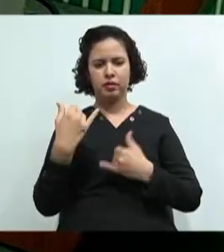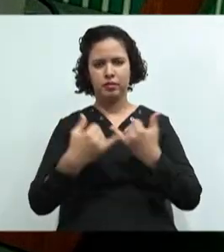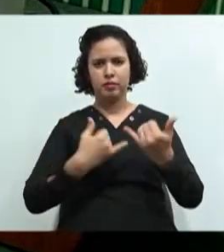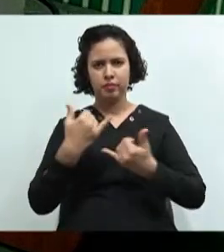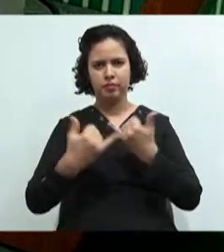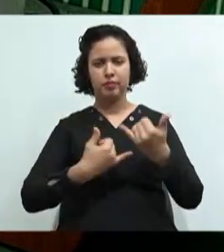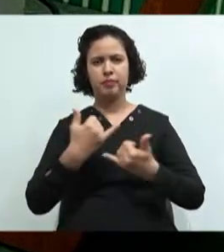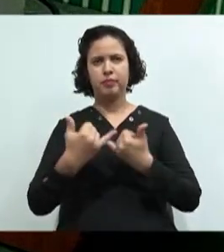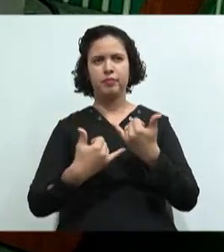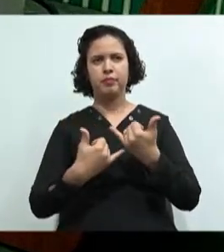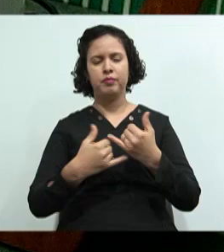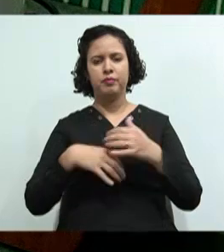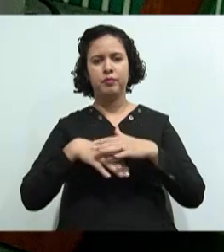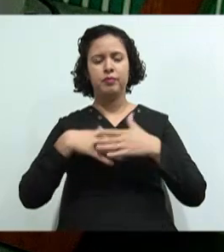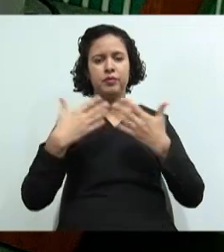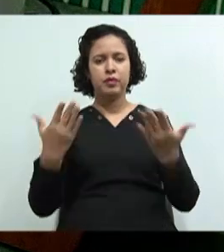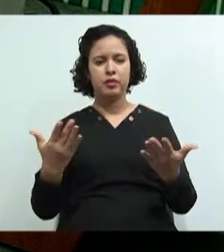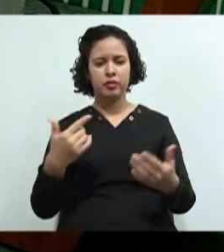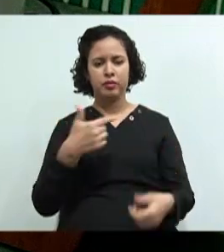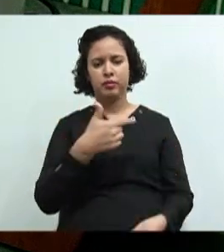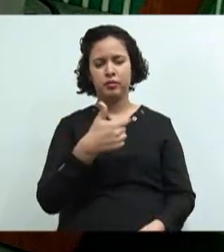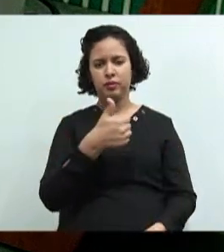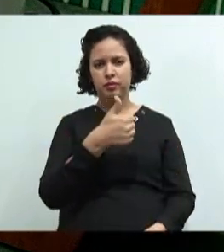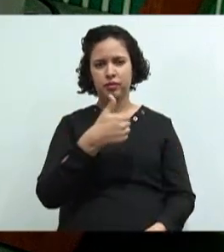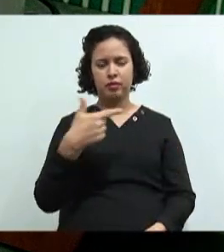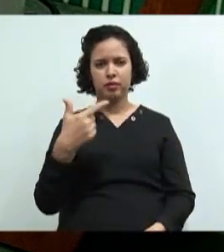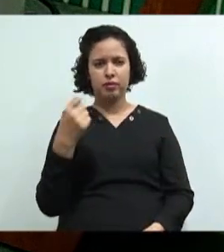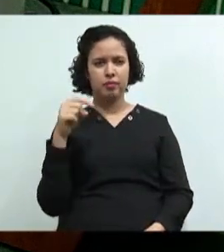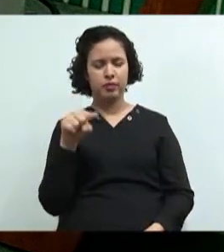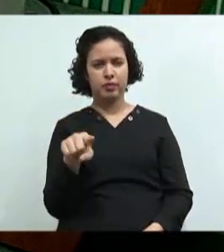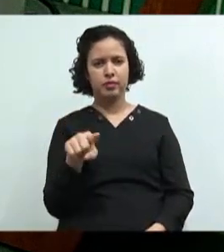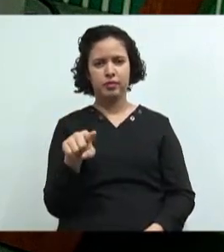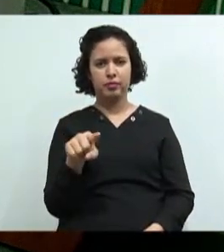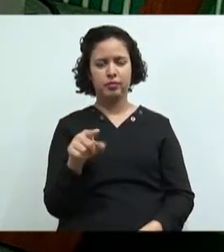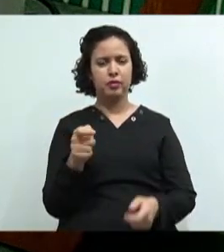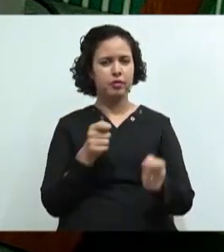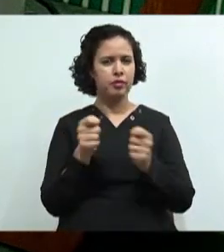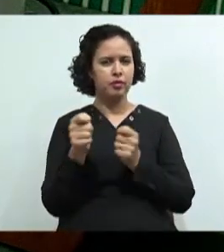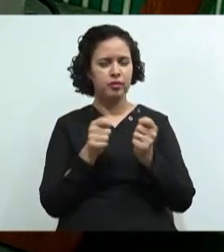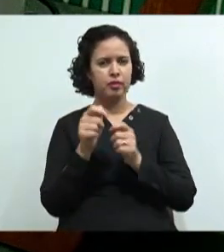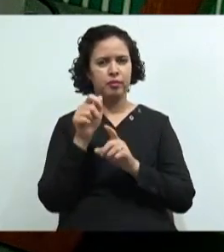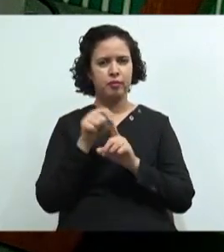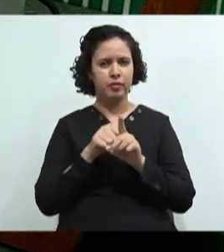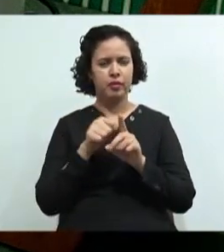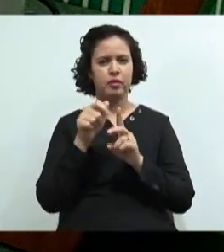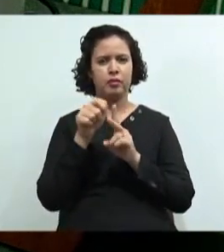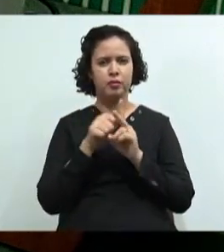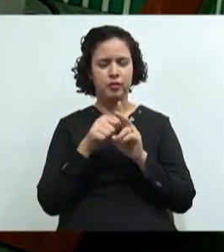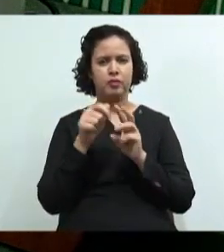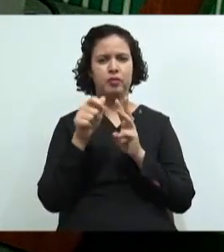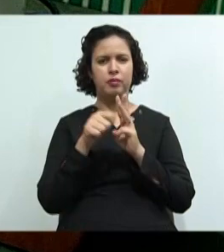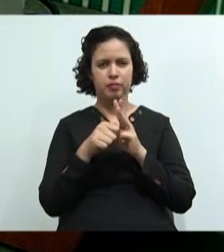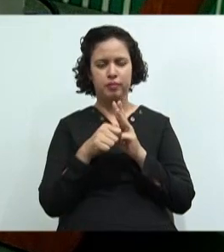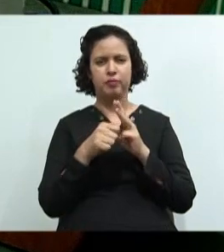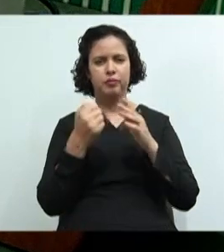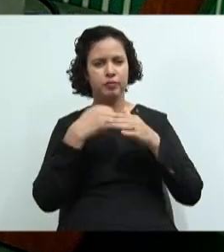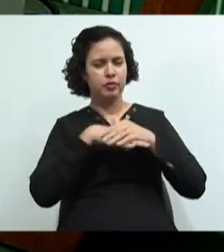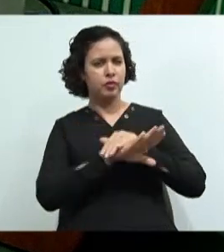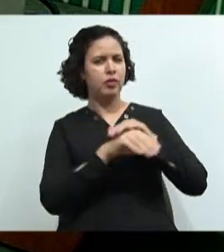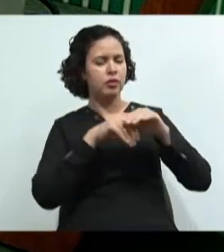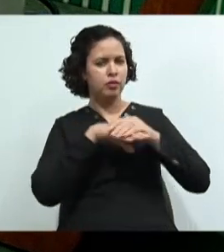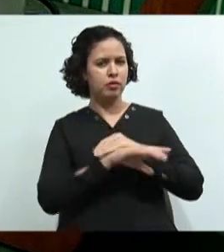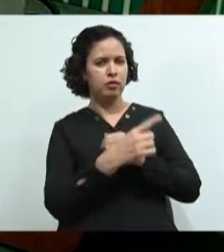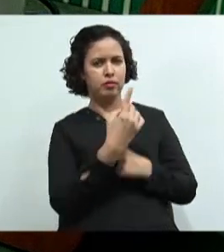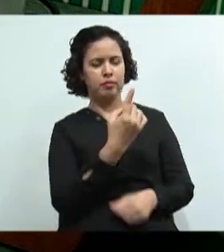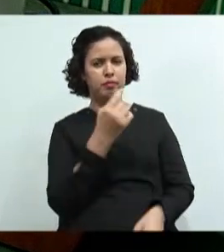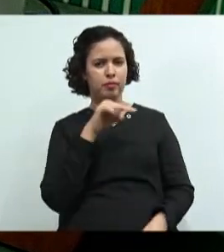uma brincadeira. Então, 12 mil reais. E aí o controle, o que o controle vai fazer? A cada mês eu tenho que guardar R$1.000 para